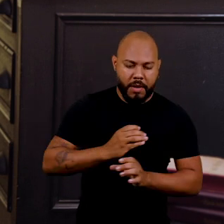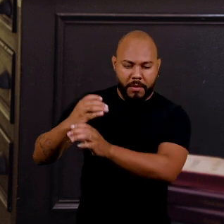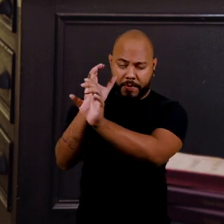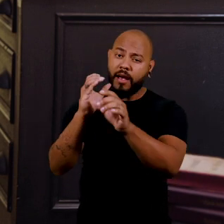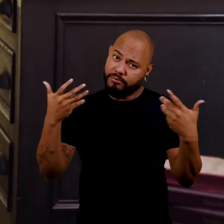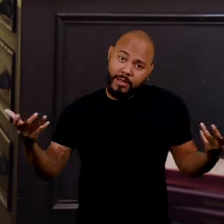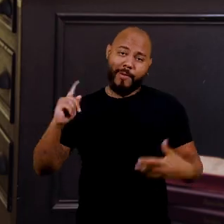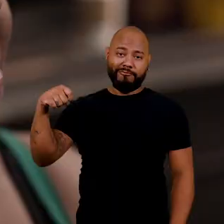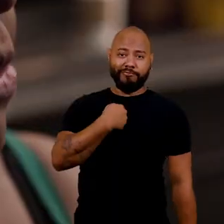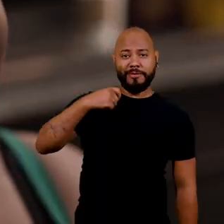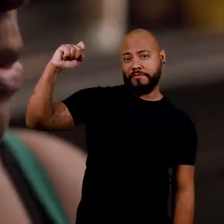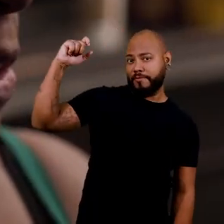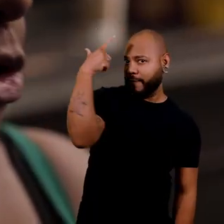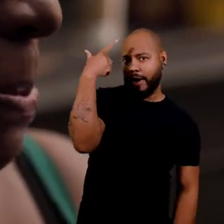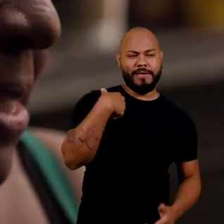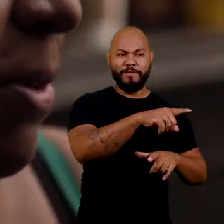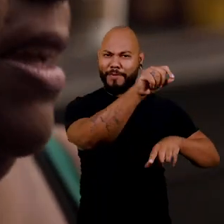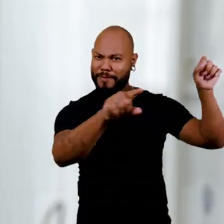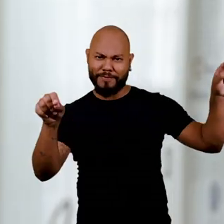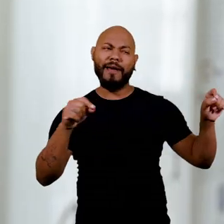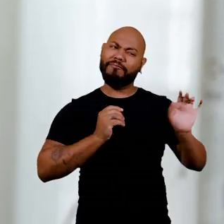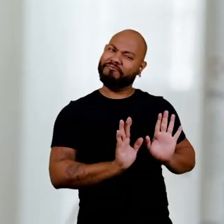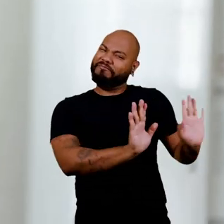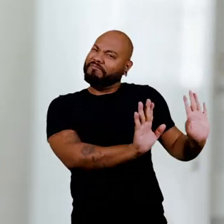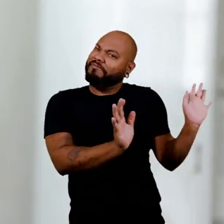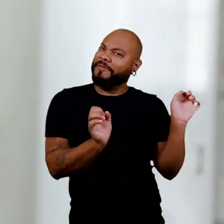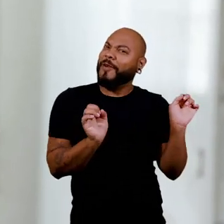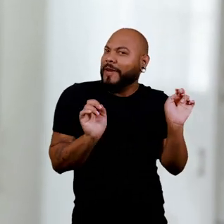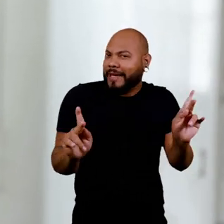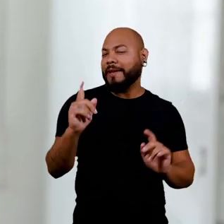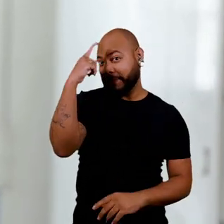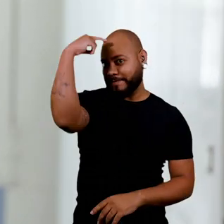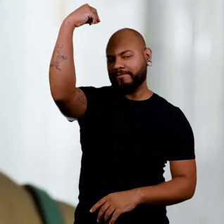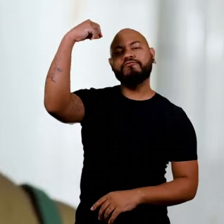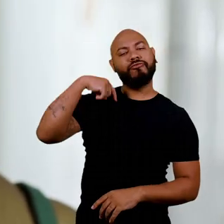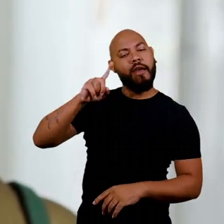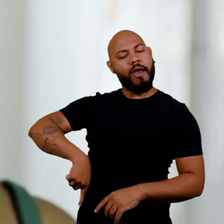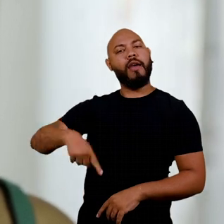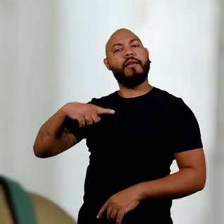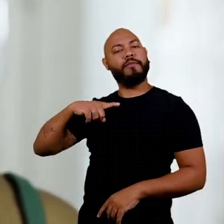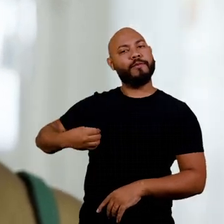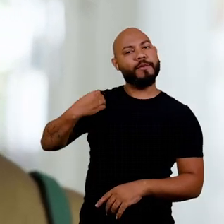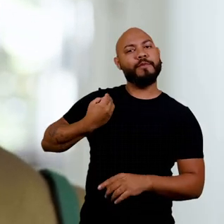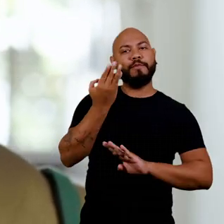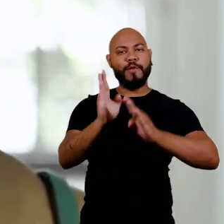sou bióloga por vocação, não foi por falta de opção. Eu sou bióloga mesmo, na acepção da palavra.